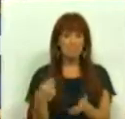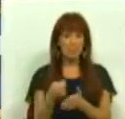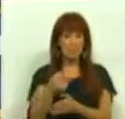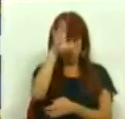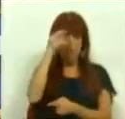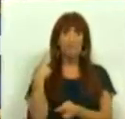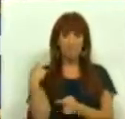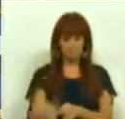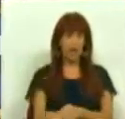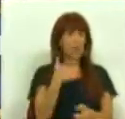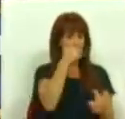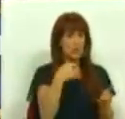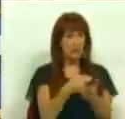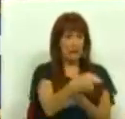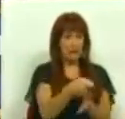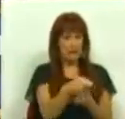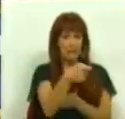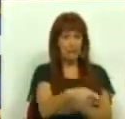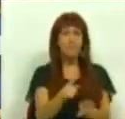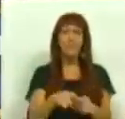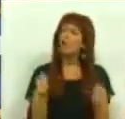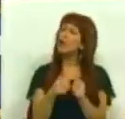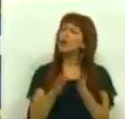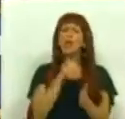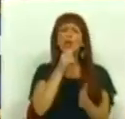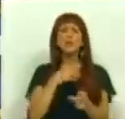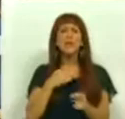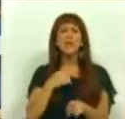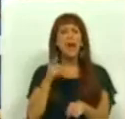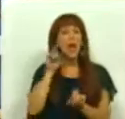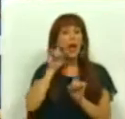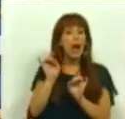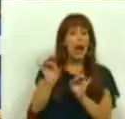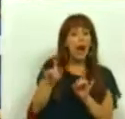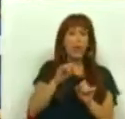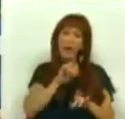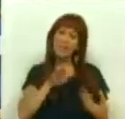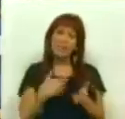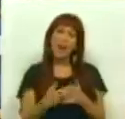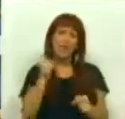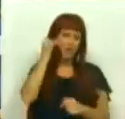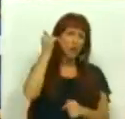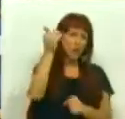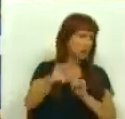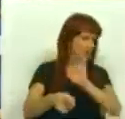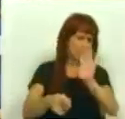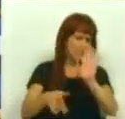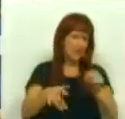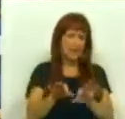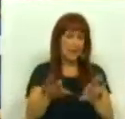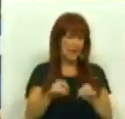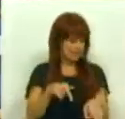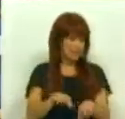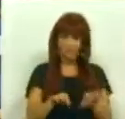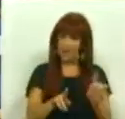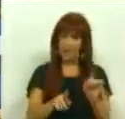que o Estado tem com os seus fornecedores e todas as medidas preventivas que possam evitar no futuro situações